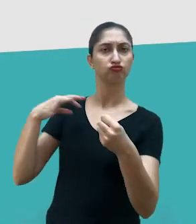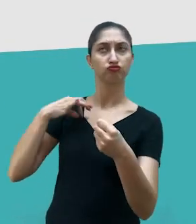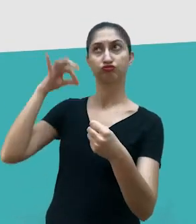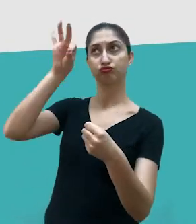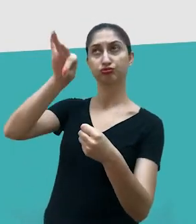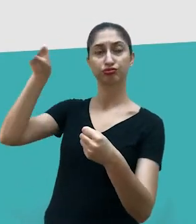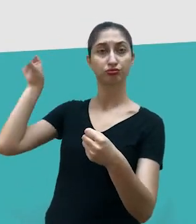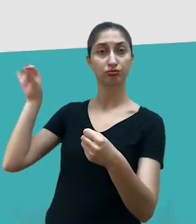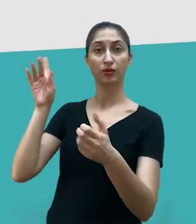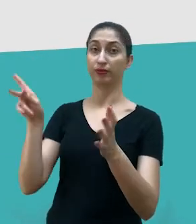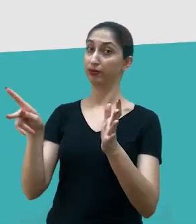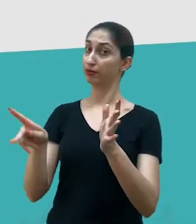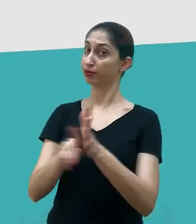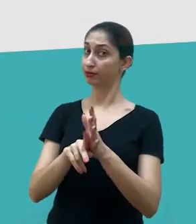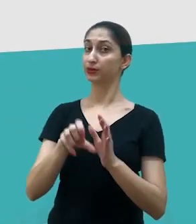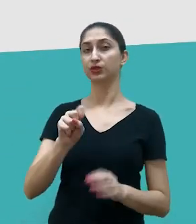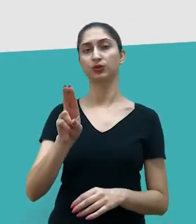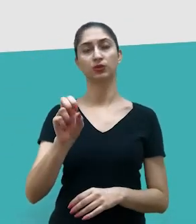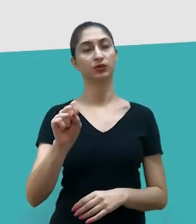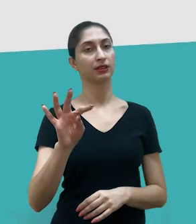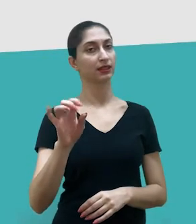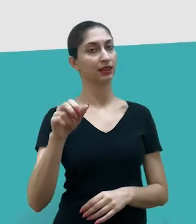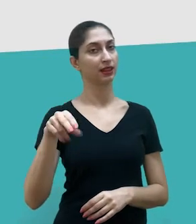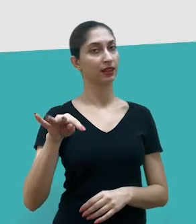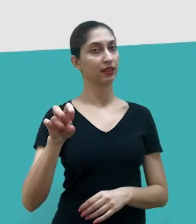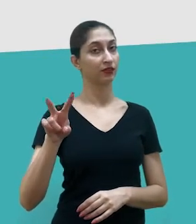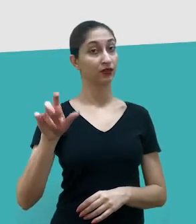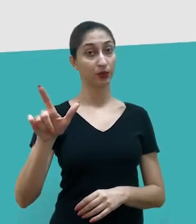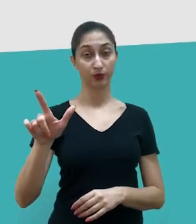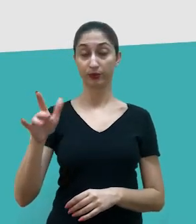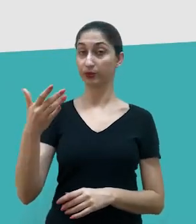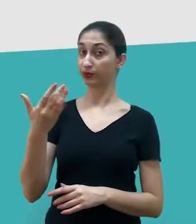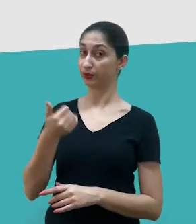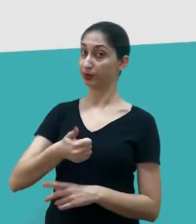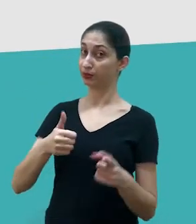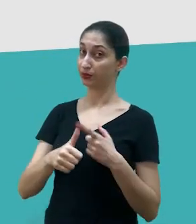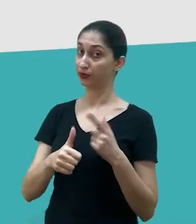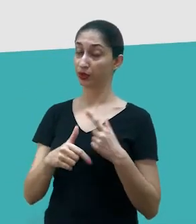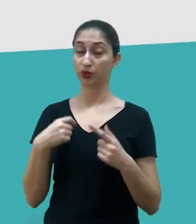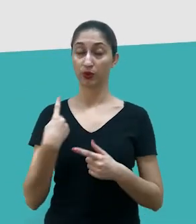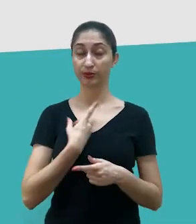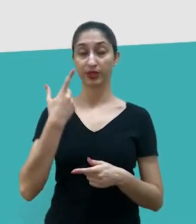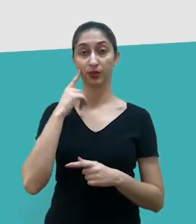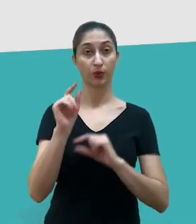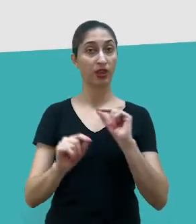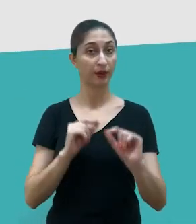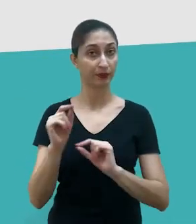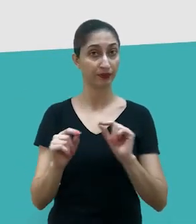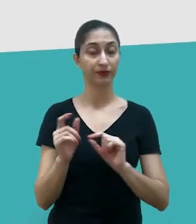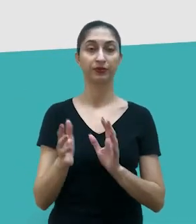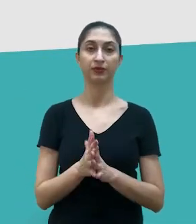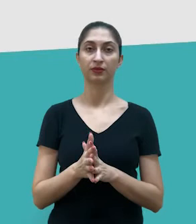mais sustentável. Vamos lá? Primeira ação que nós vamos pensar, que nós vamos fazer. Pensar